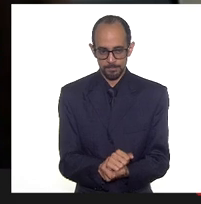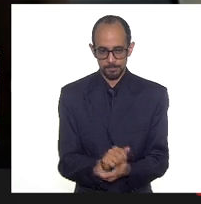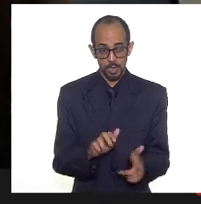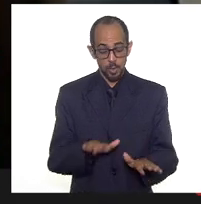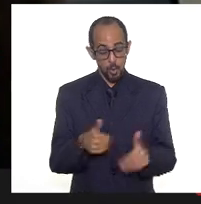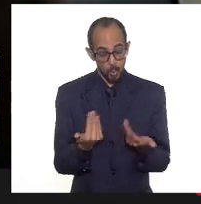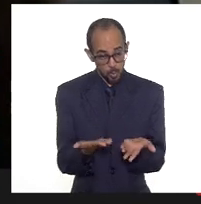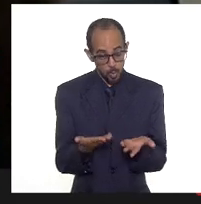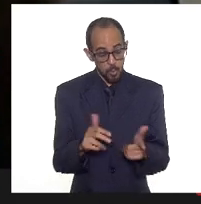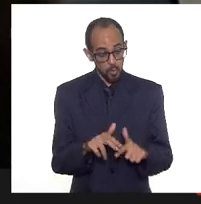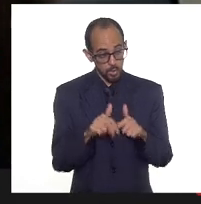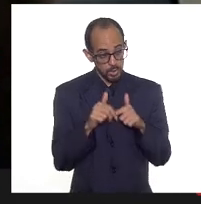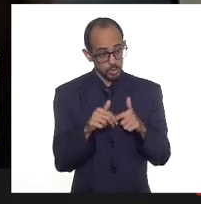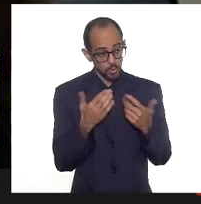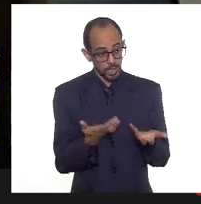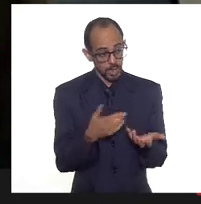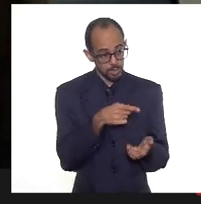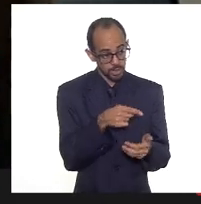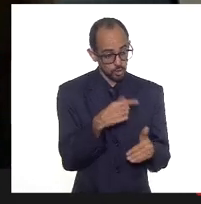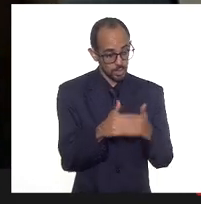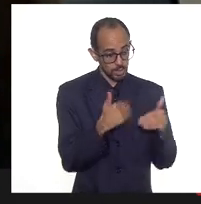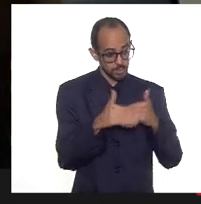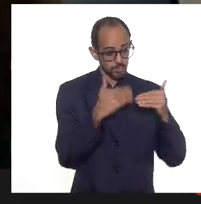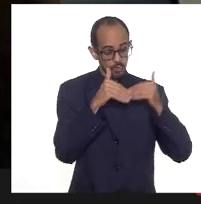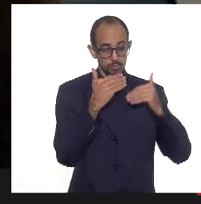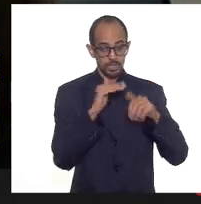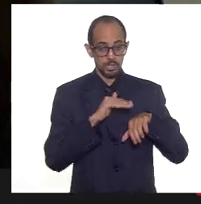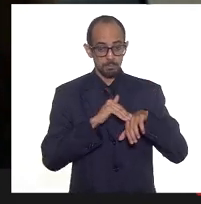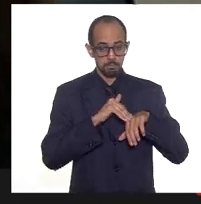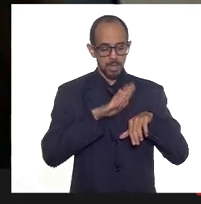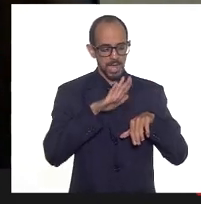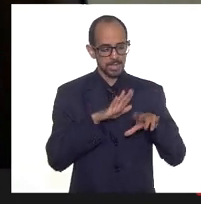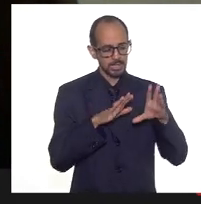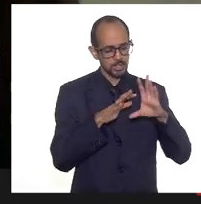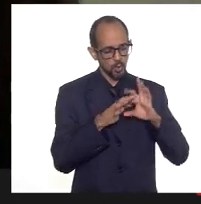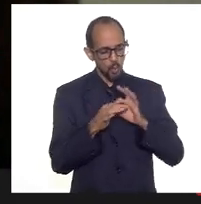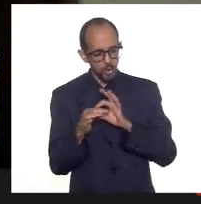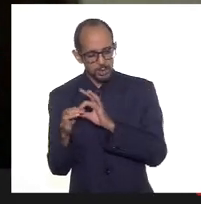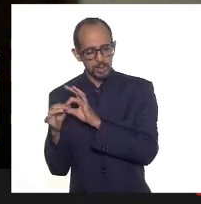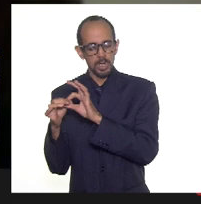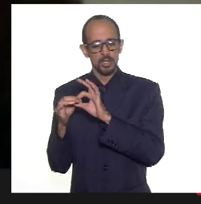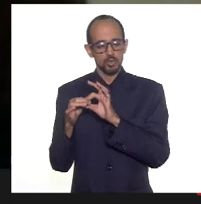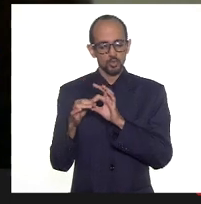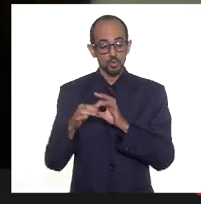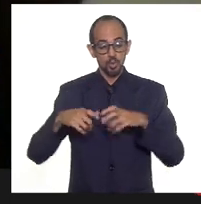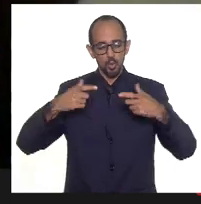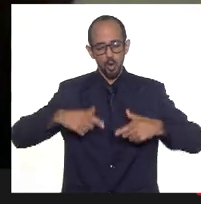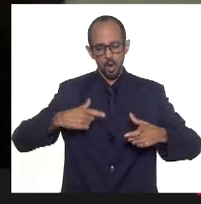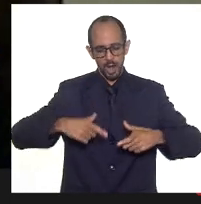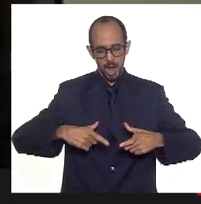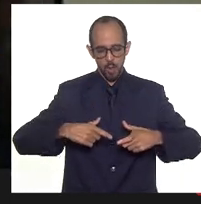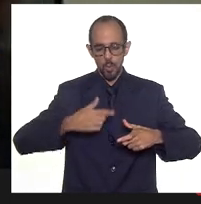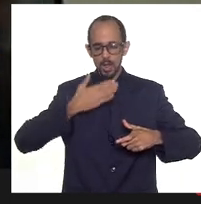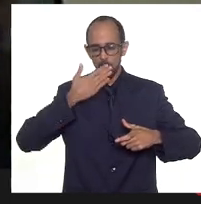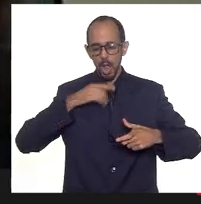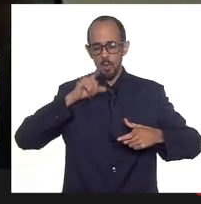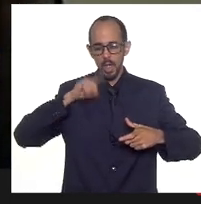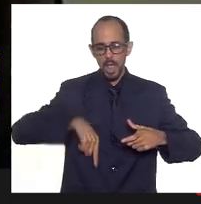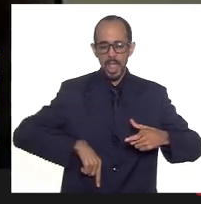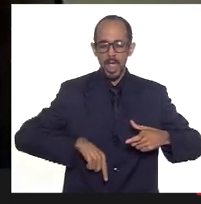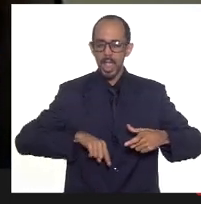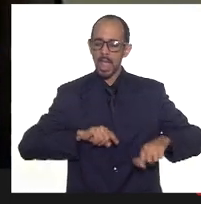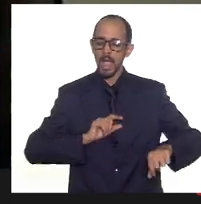assim, que a senhora desenvolvesse exatamente esse olhar da territorialidade e qual seria